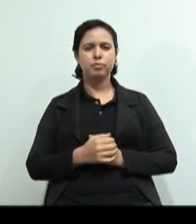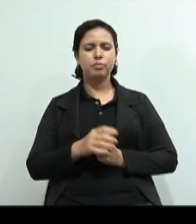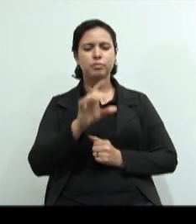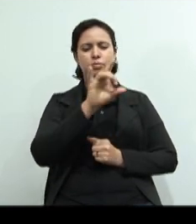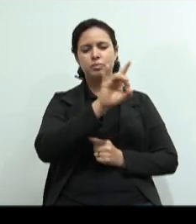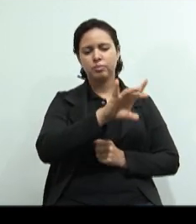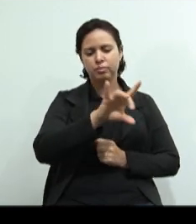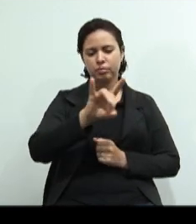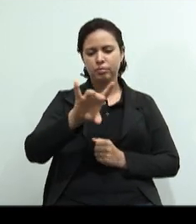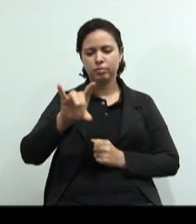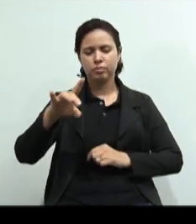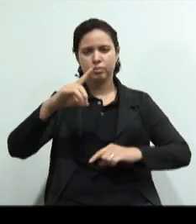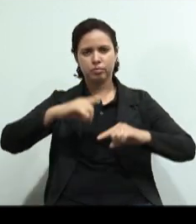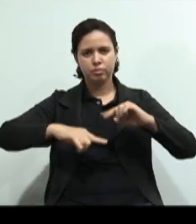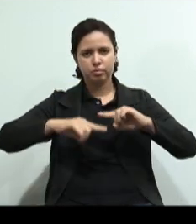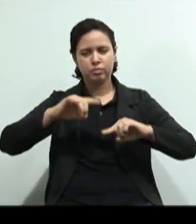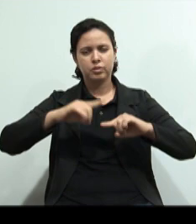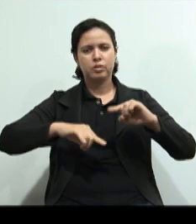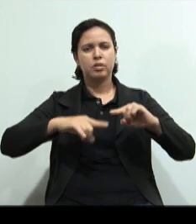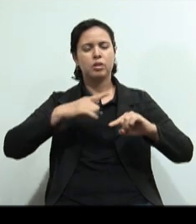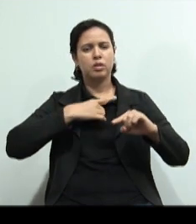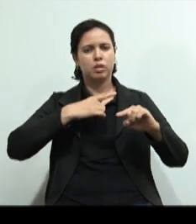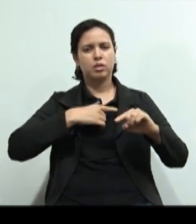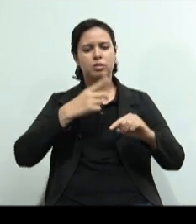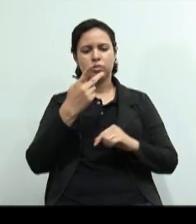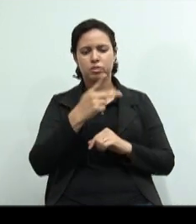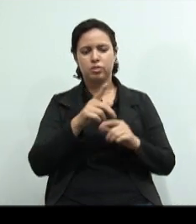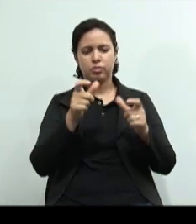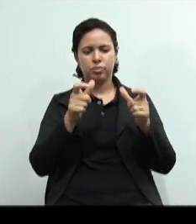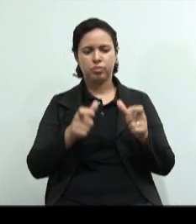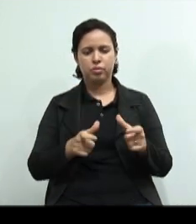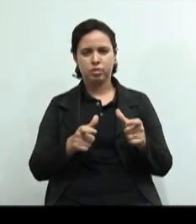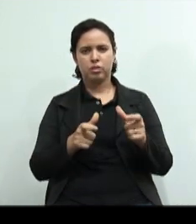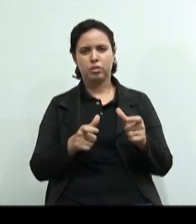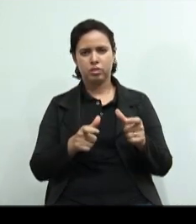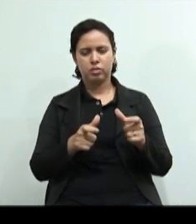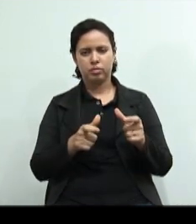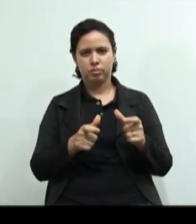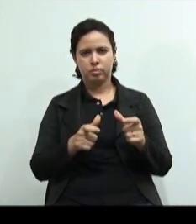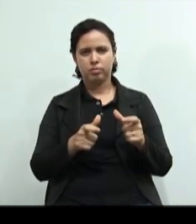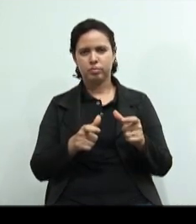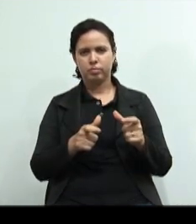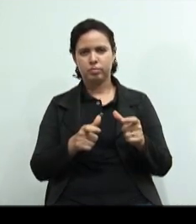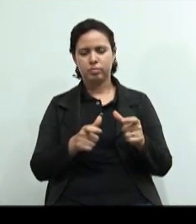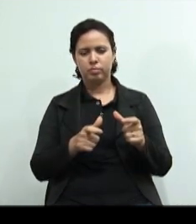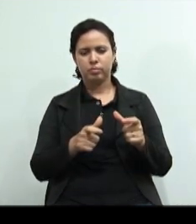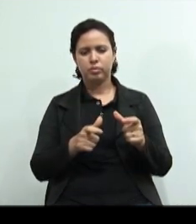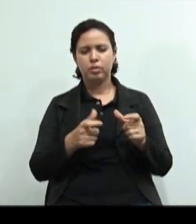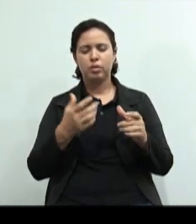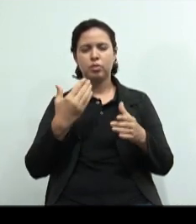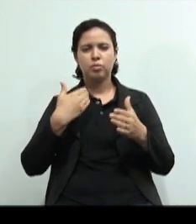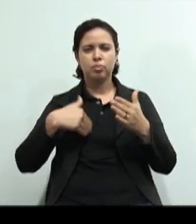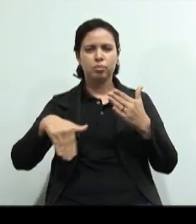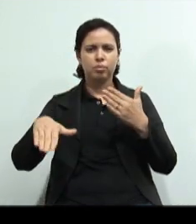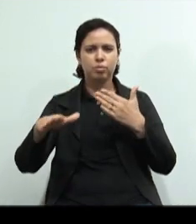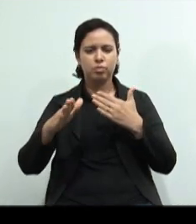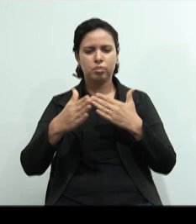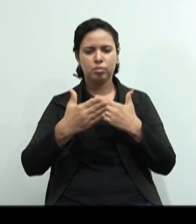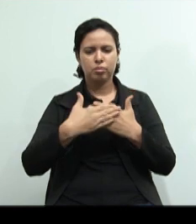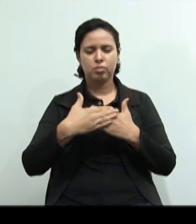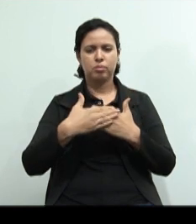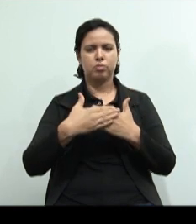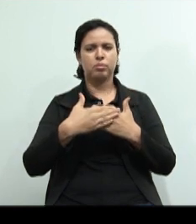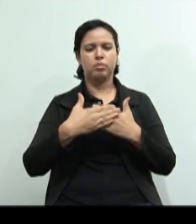seu lugar. Existe um lugar para cada coisa. E tudo, após o